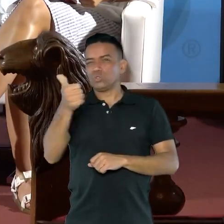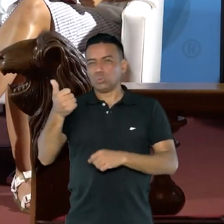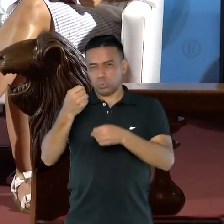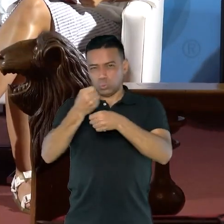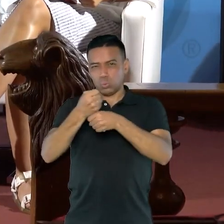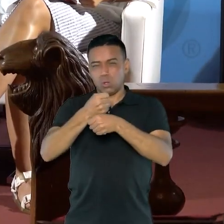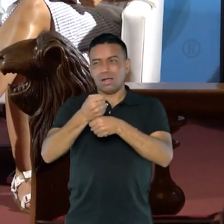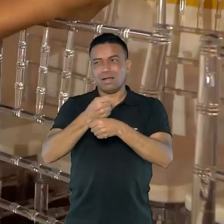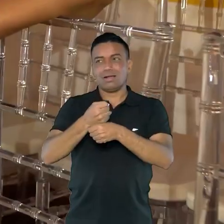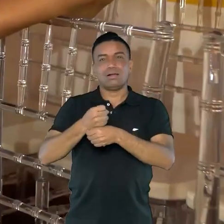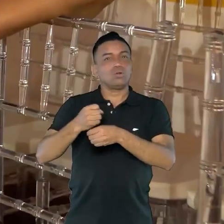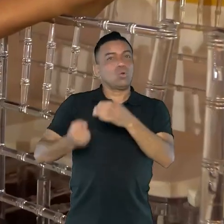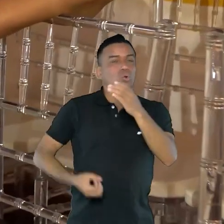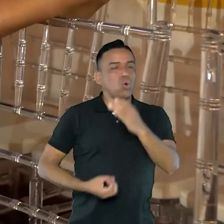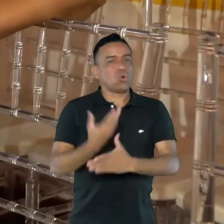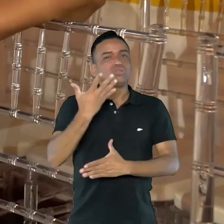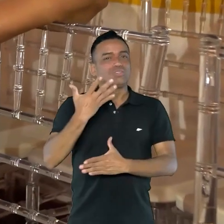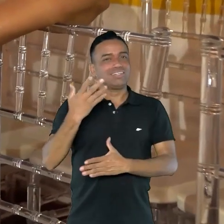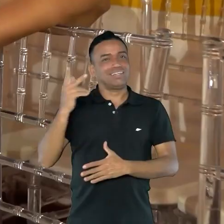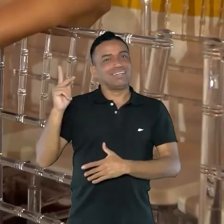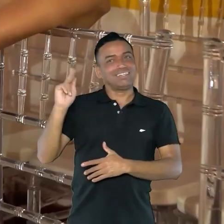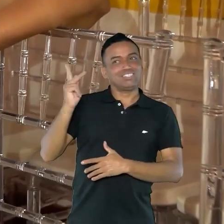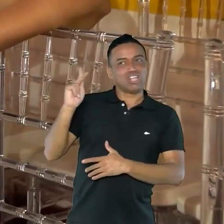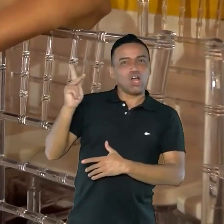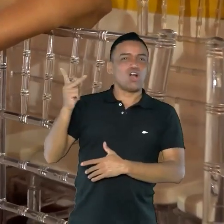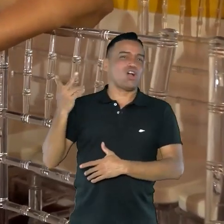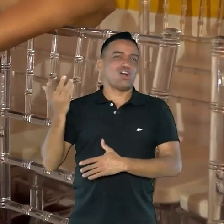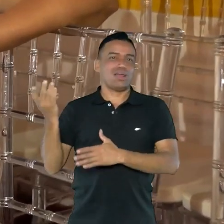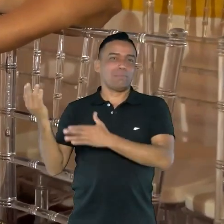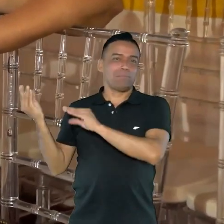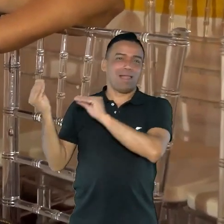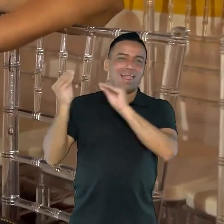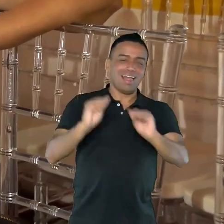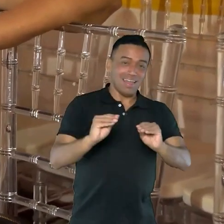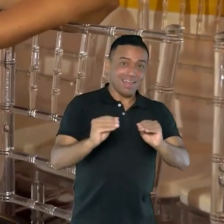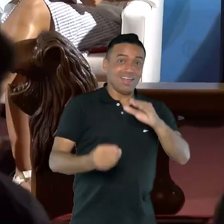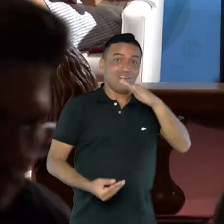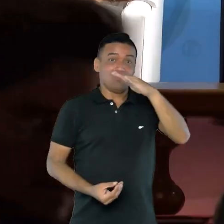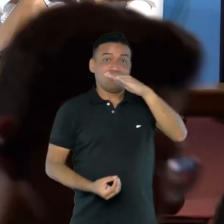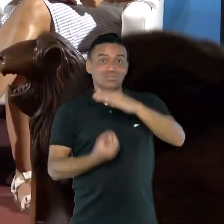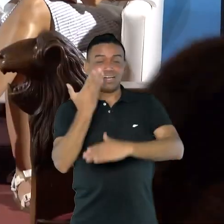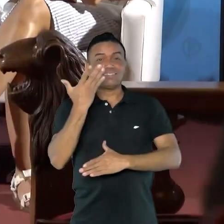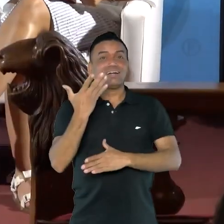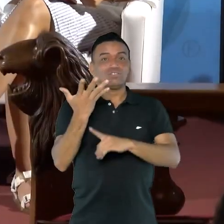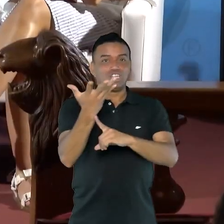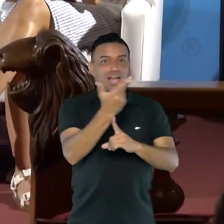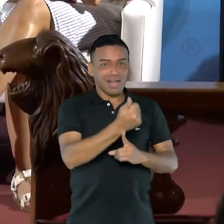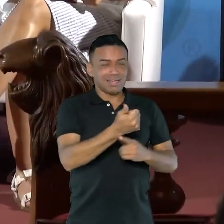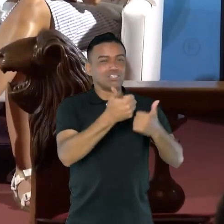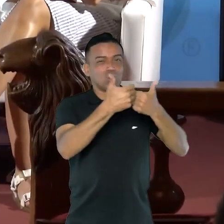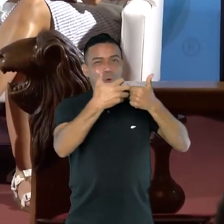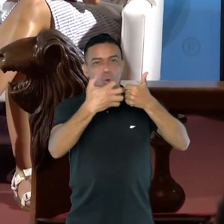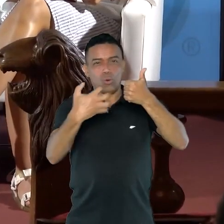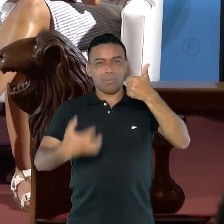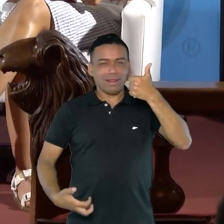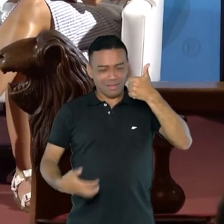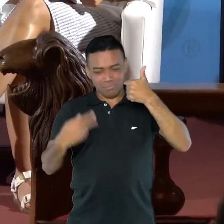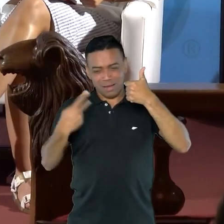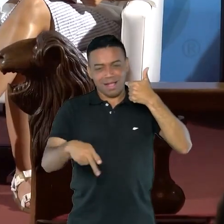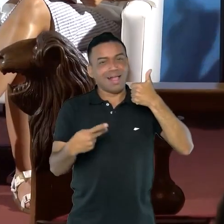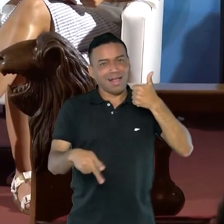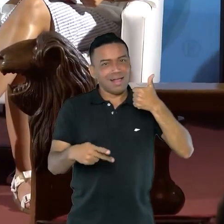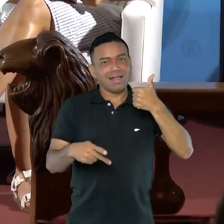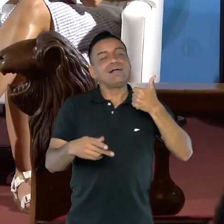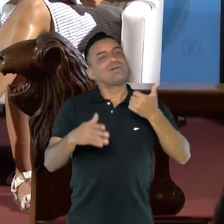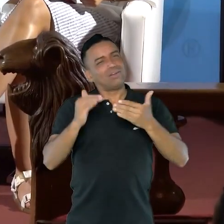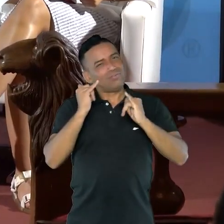história de trazer na Fundação. Espectadoras acompanham. E essa troca toda, quero dizer, senhor secretário, que o senhor melhorou muito a minha